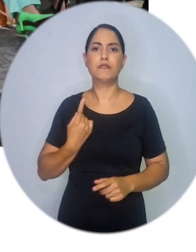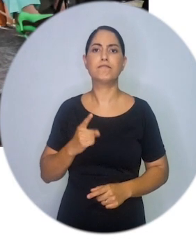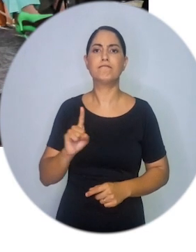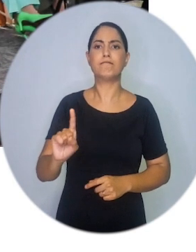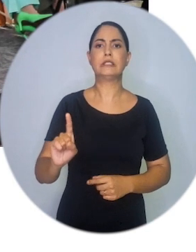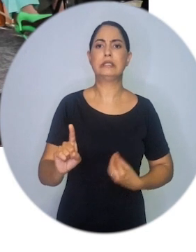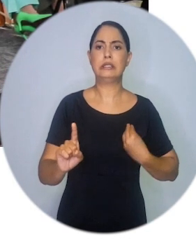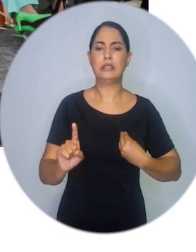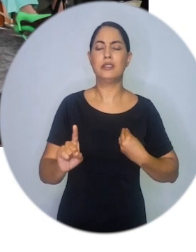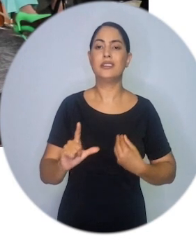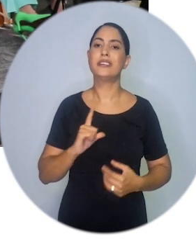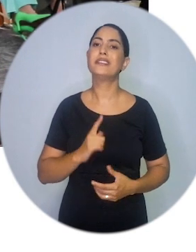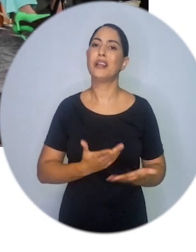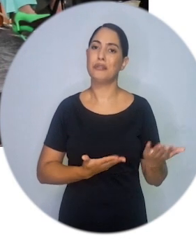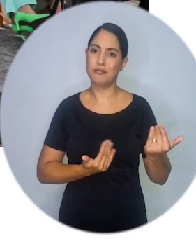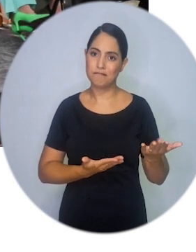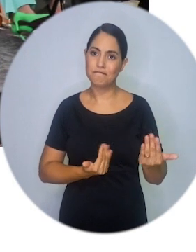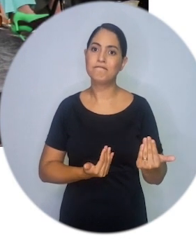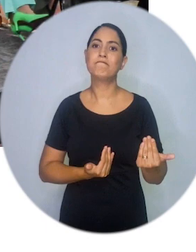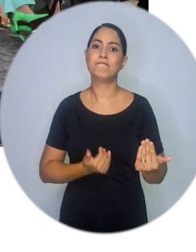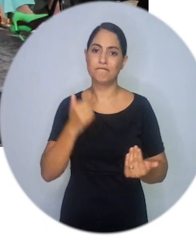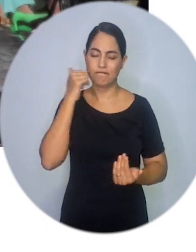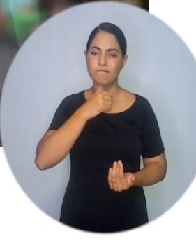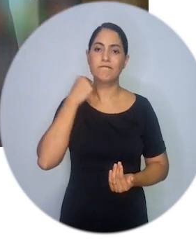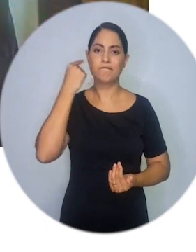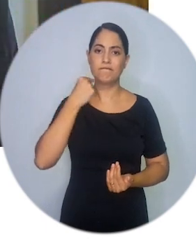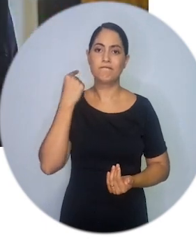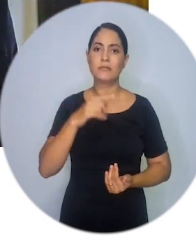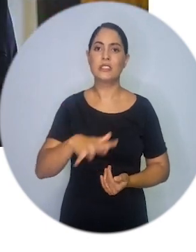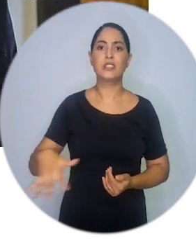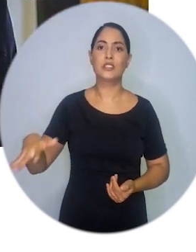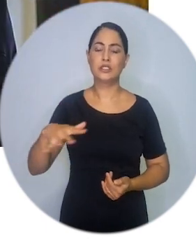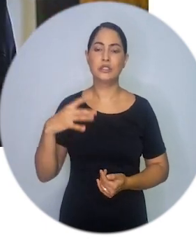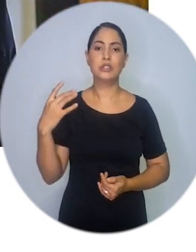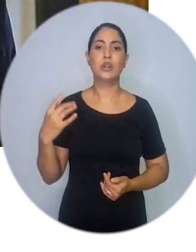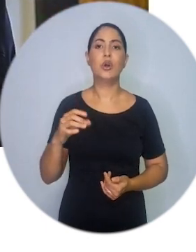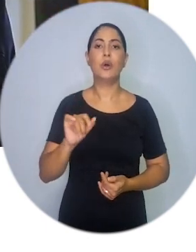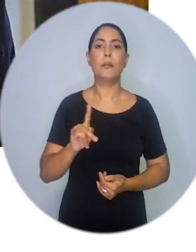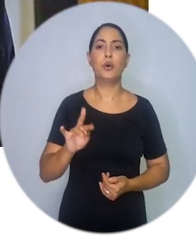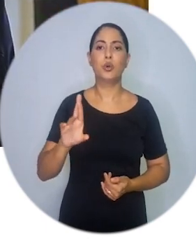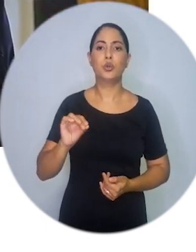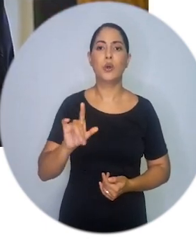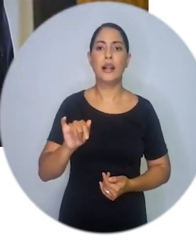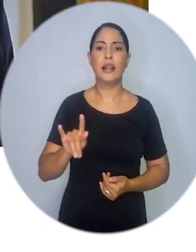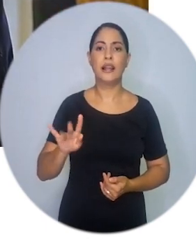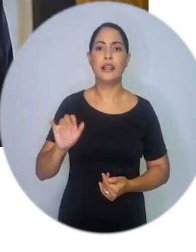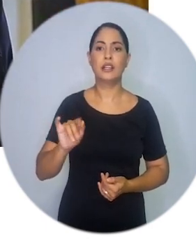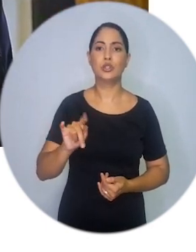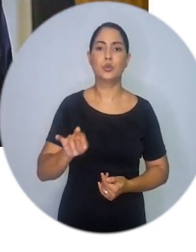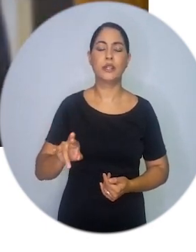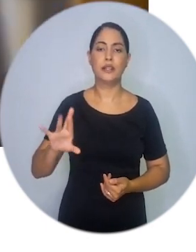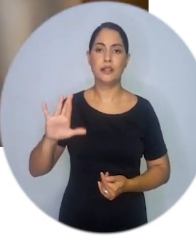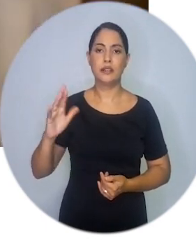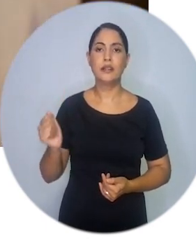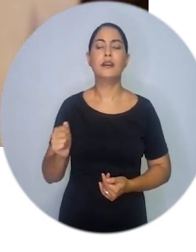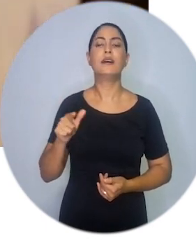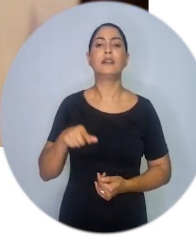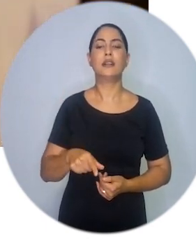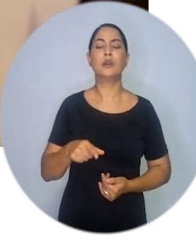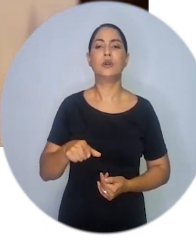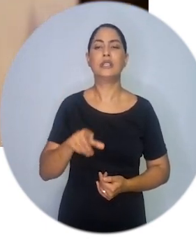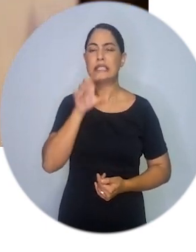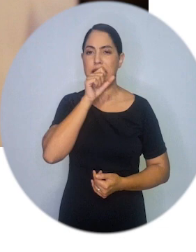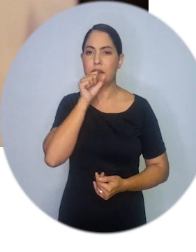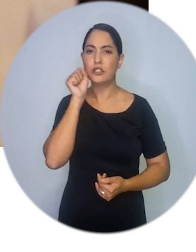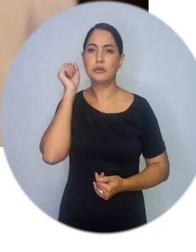advogada agredida no exercício profissional numa cidade próxima a Porto Alegre, em Cachoeirinha. No dia seguinte, isso foi num sábado